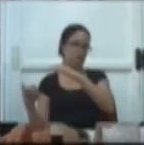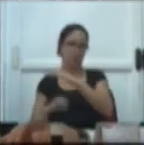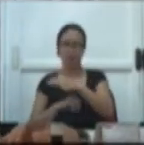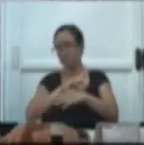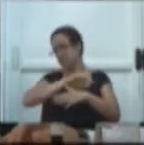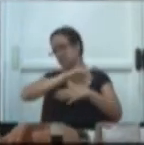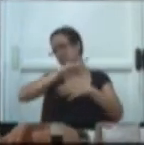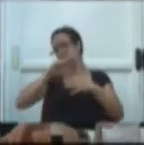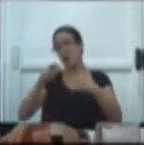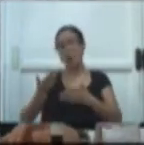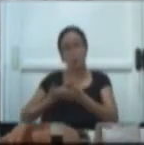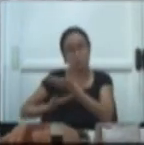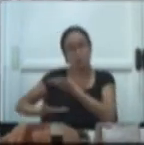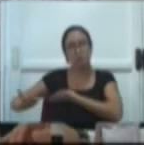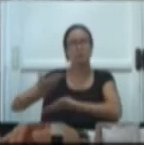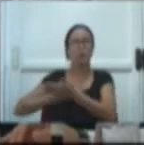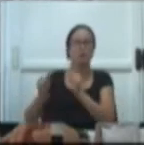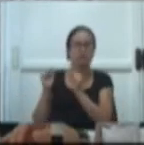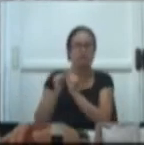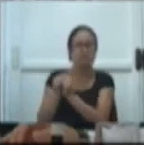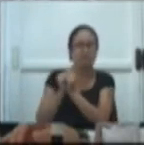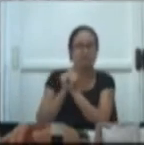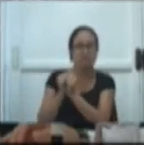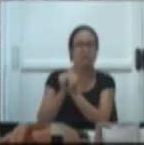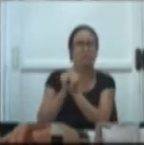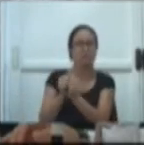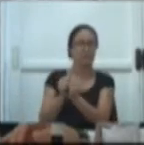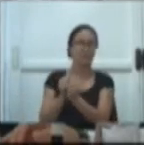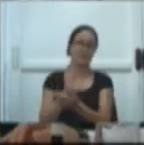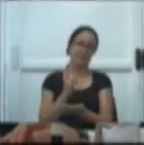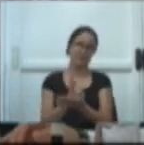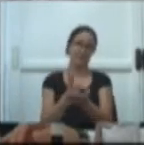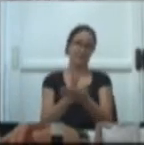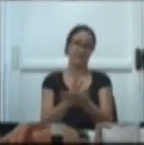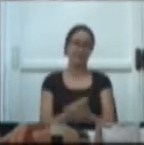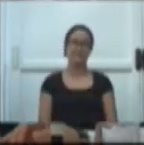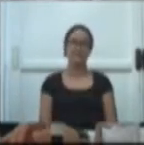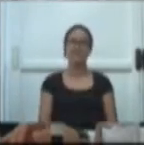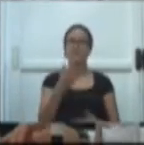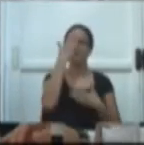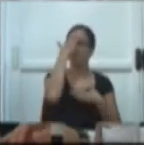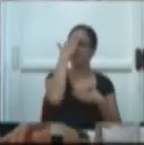maneira ajudamos que isso acontecesse. Então eu agradeço